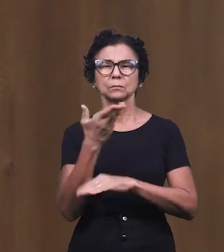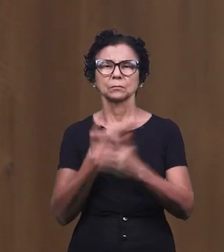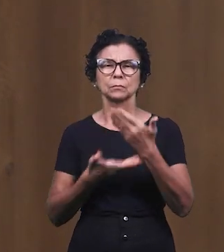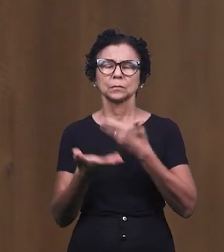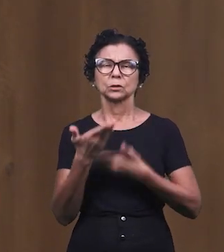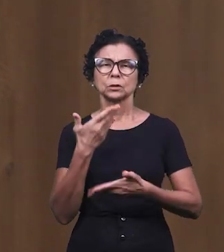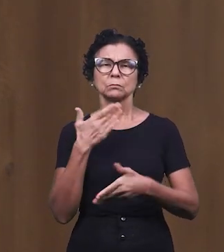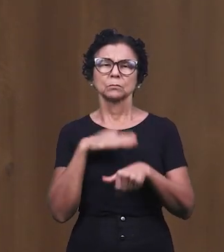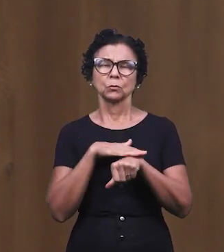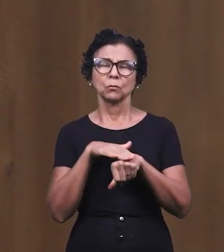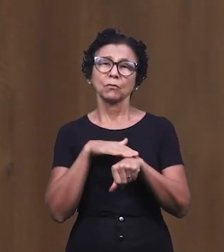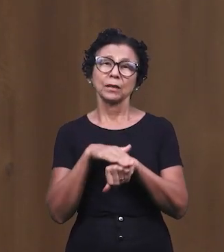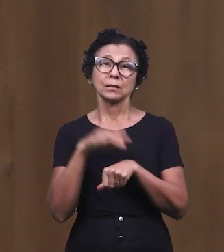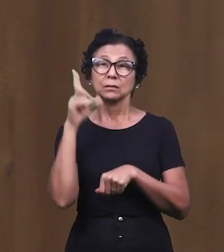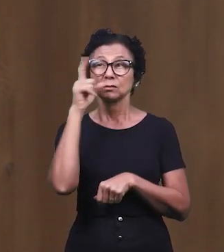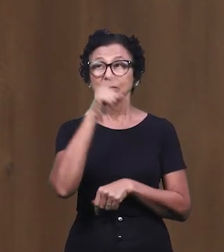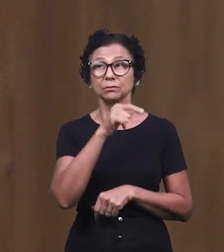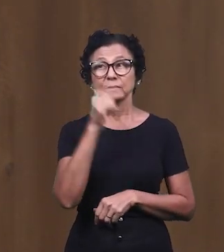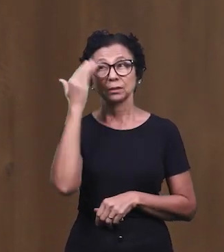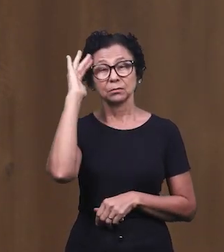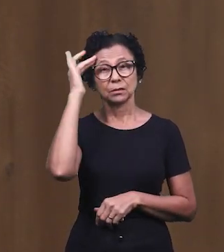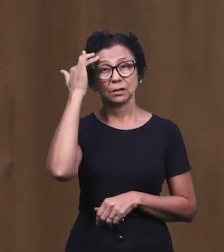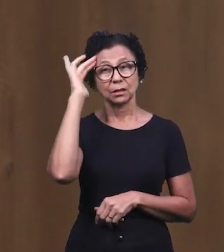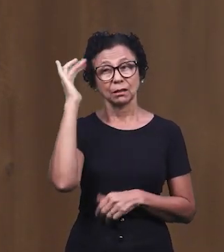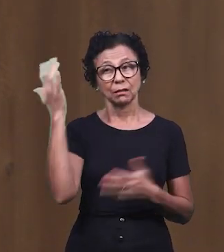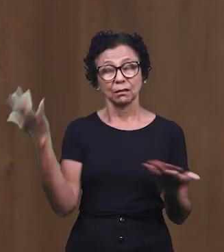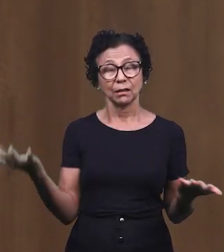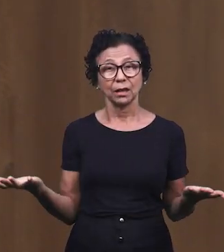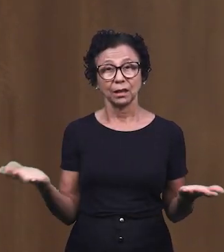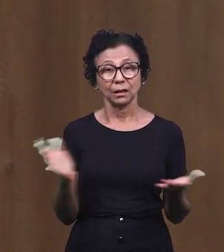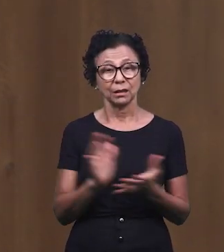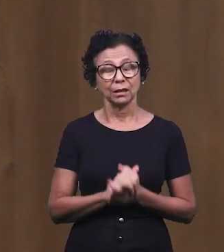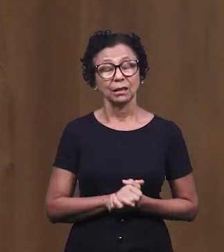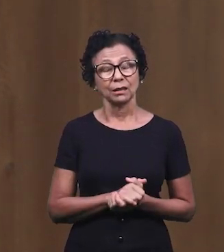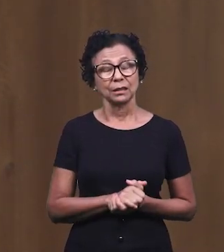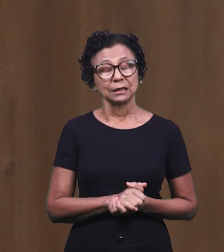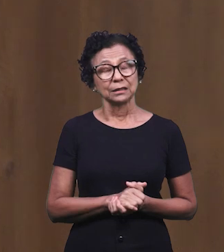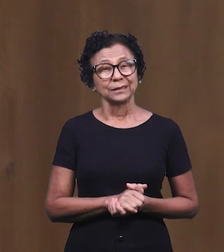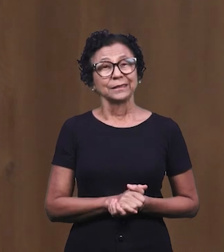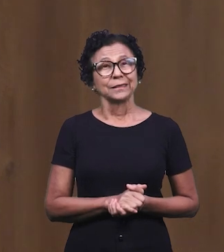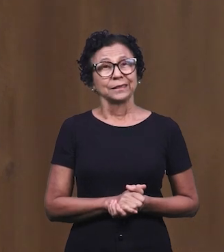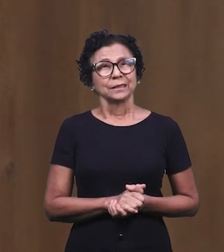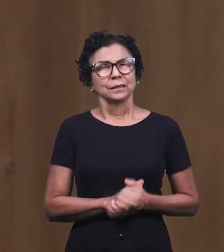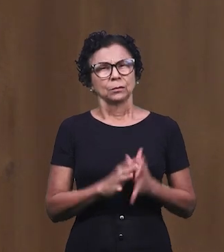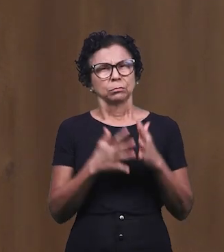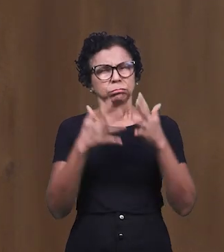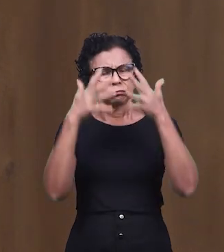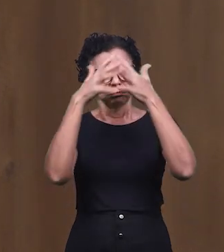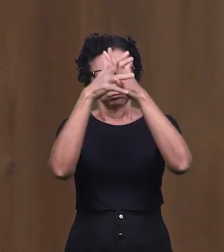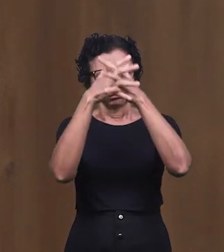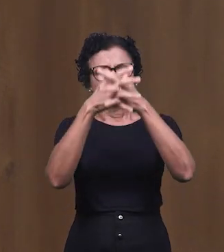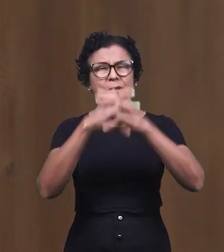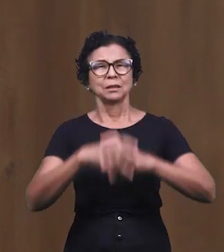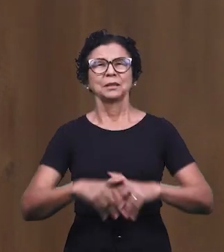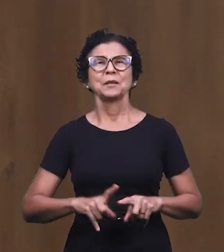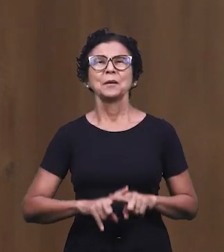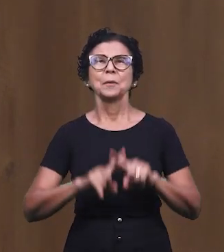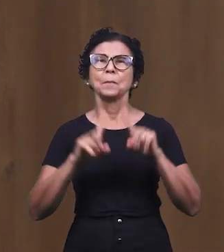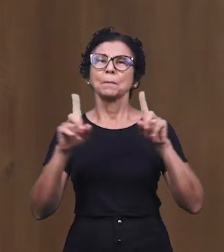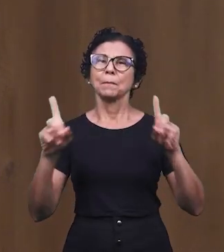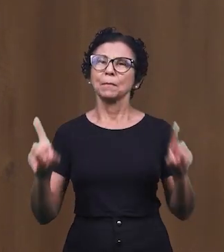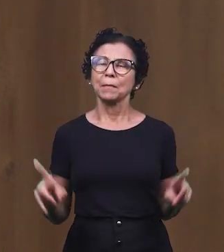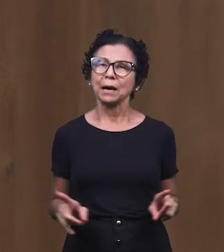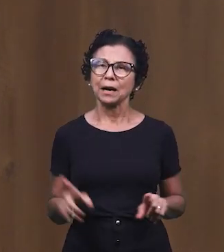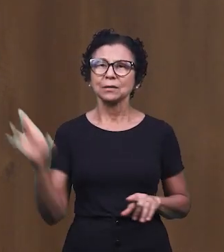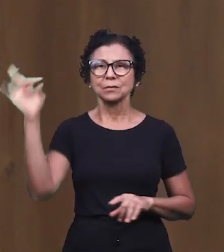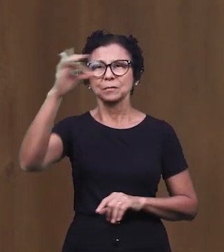Às vezes é um pouco difícil de compreender e fazer essa tradução, trocar essa chave, fica um pouco complicado, mas como a gente já